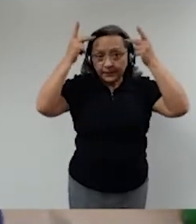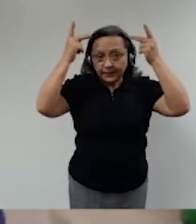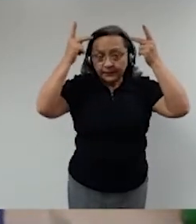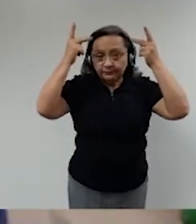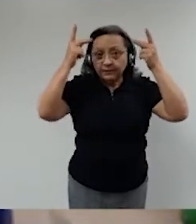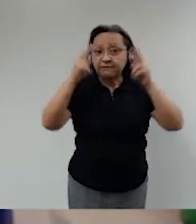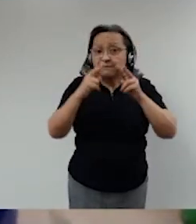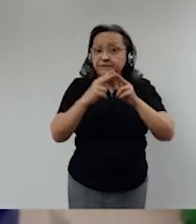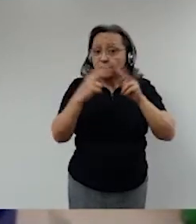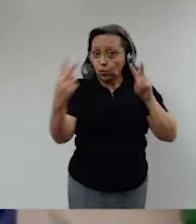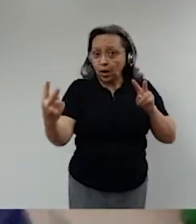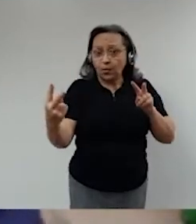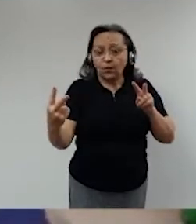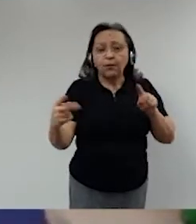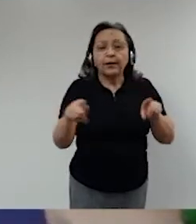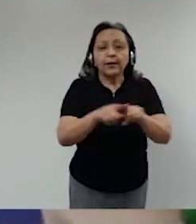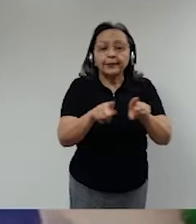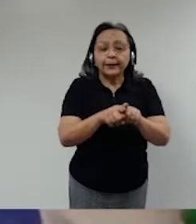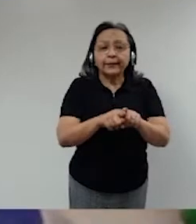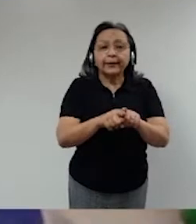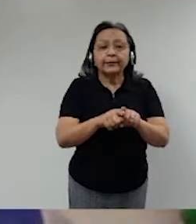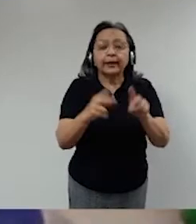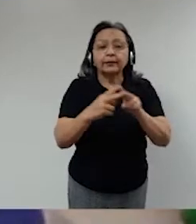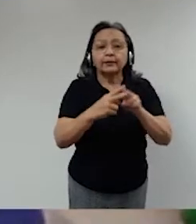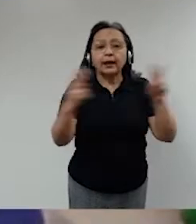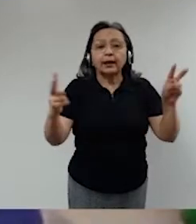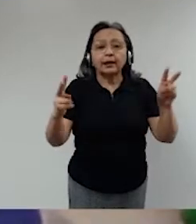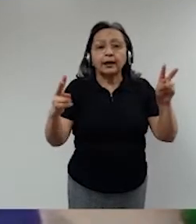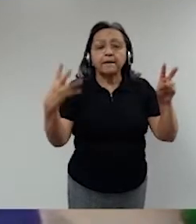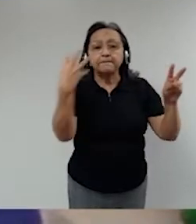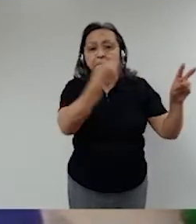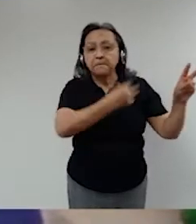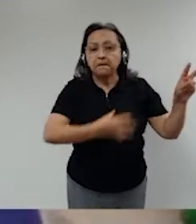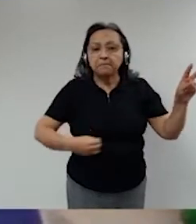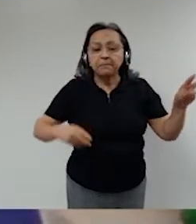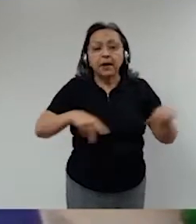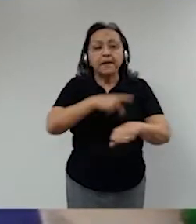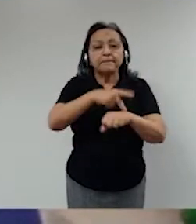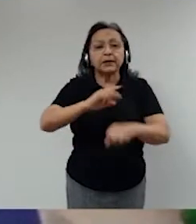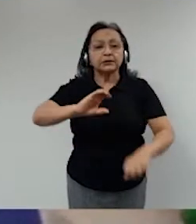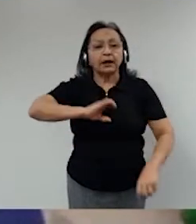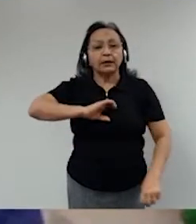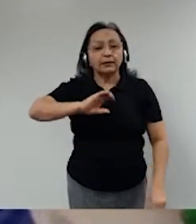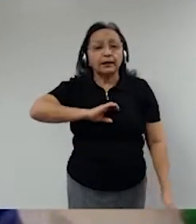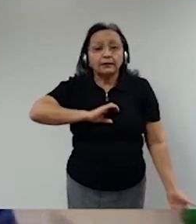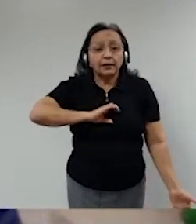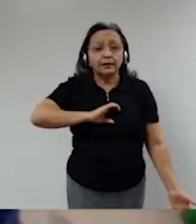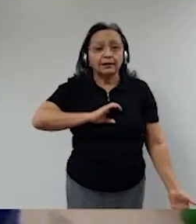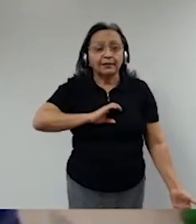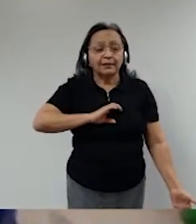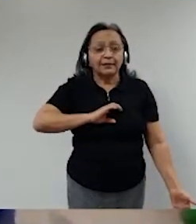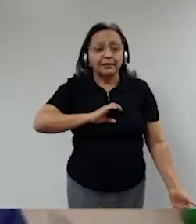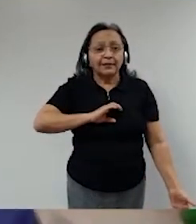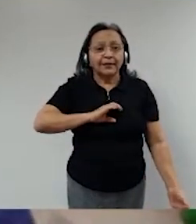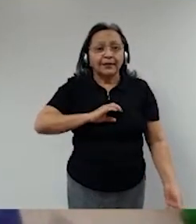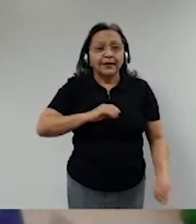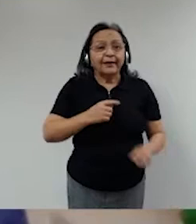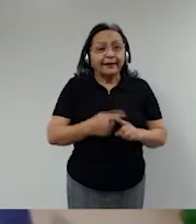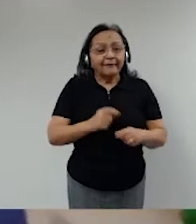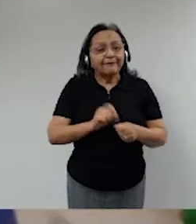telepsiquiatria e da teleradiologia no Canadá, que é a transmissão